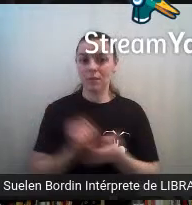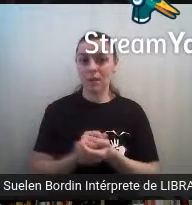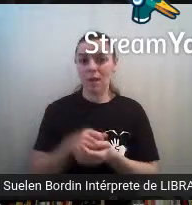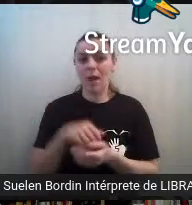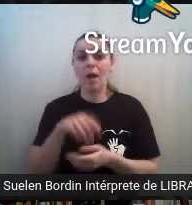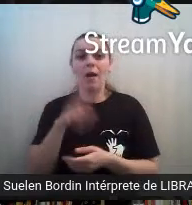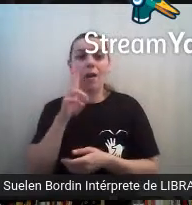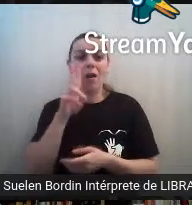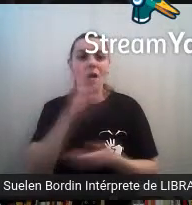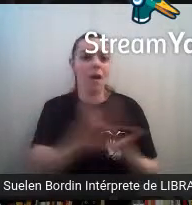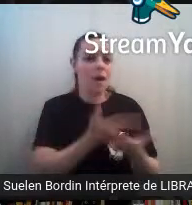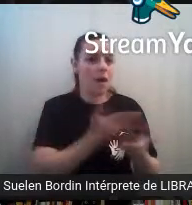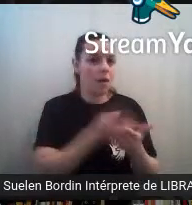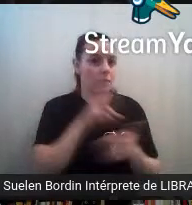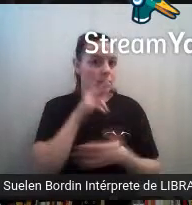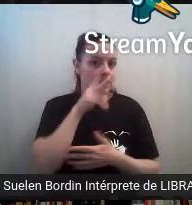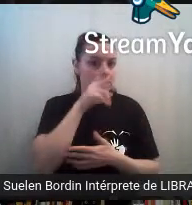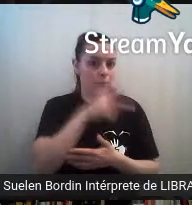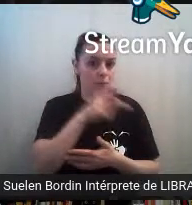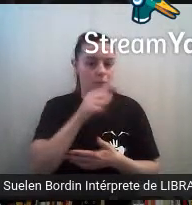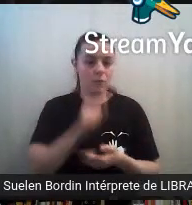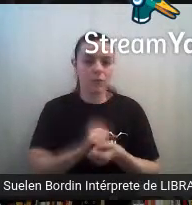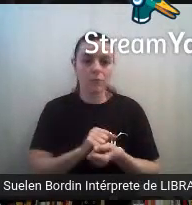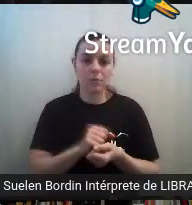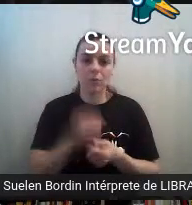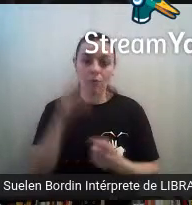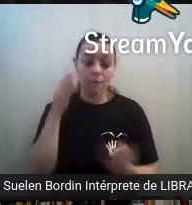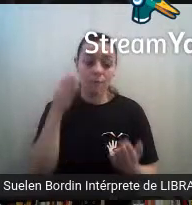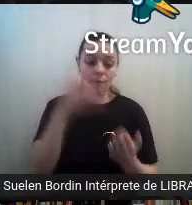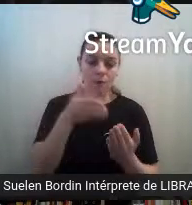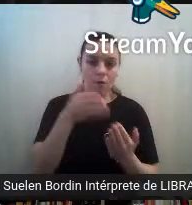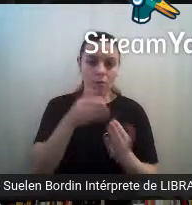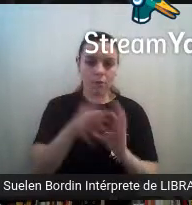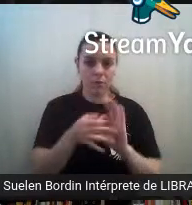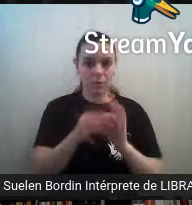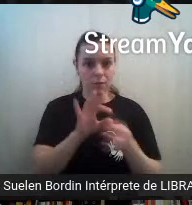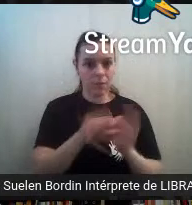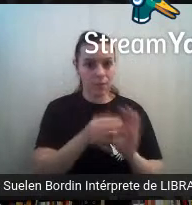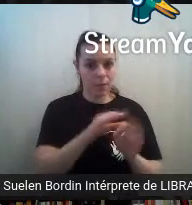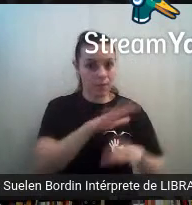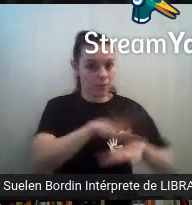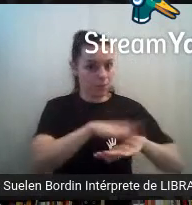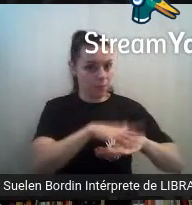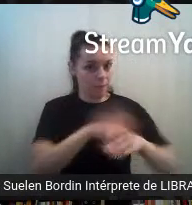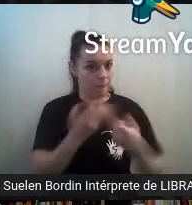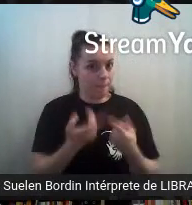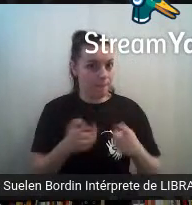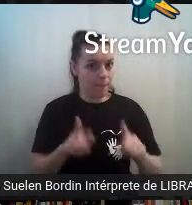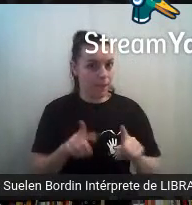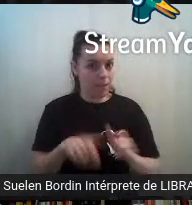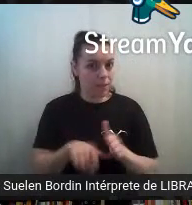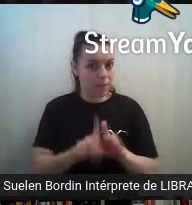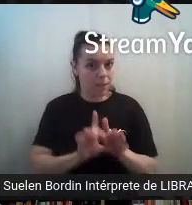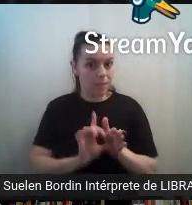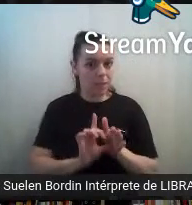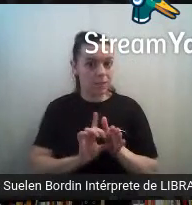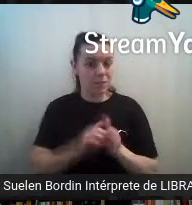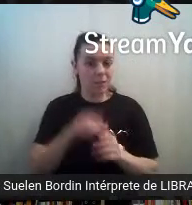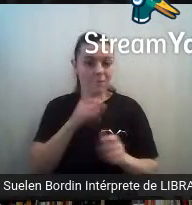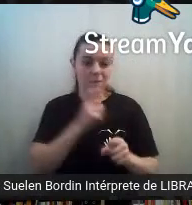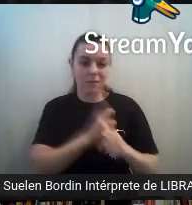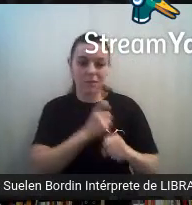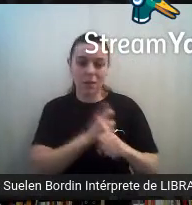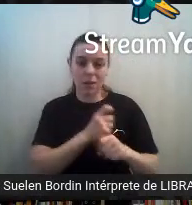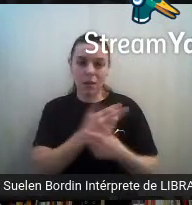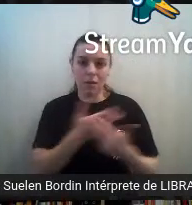que de reforço, com foco nas Olimpíadas de Matemática. Mas aí, antes eu achava que ia ser meio chatinho essa coisa